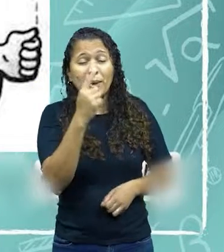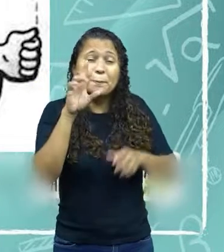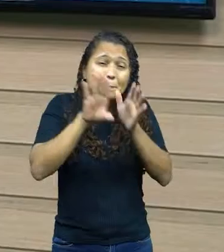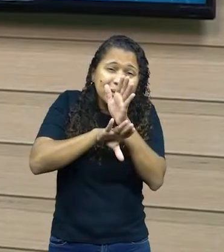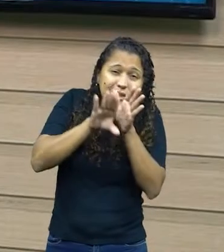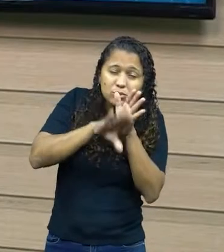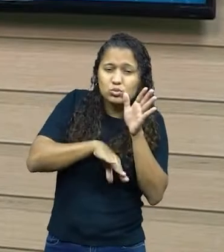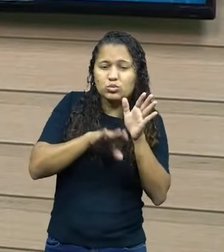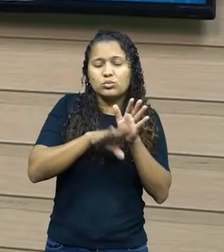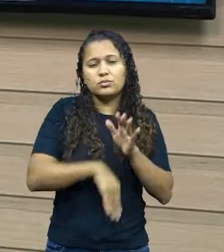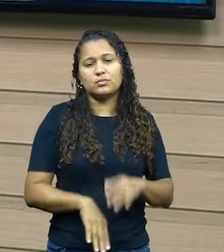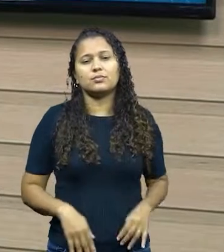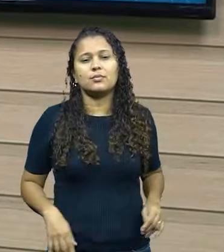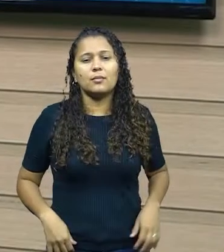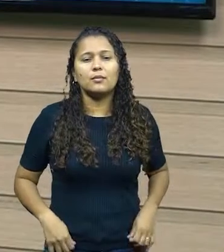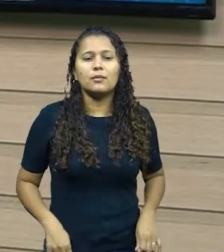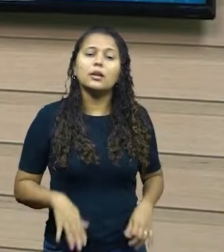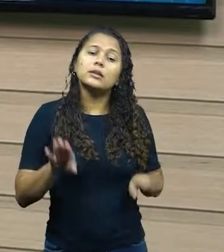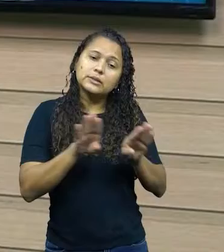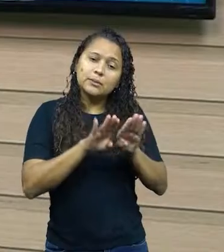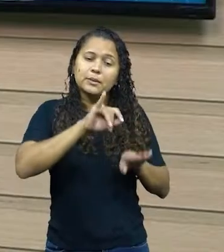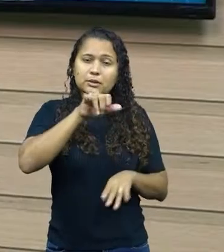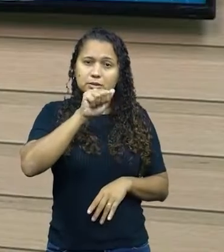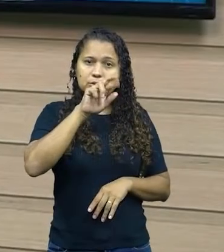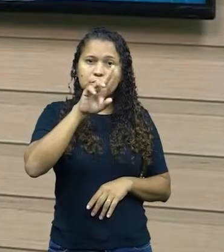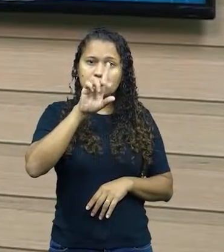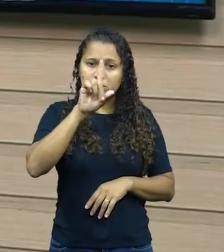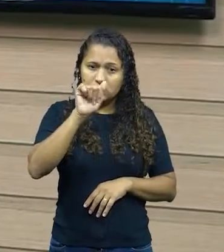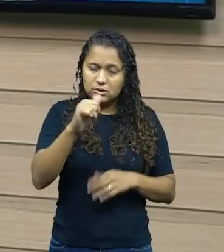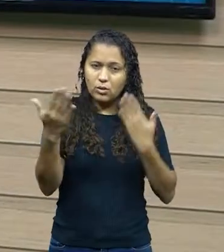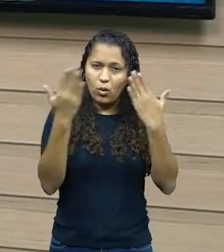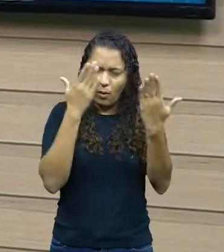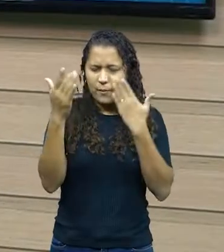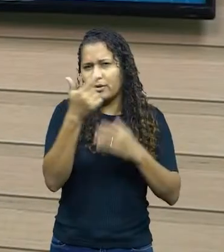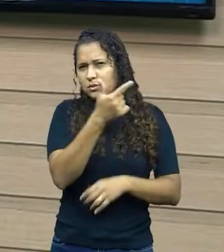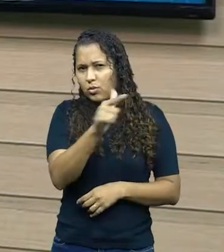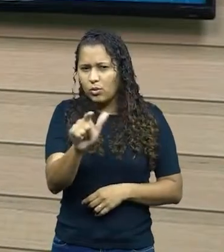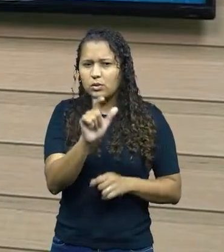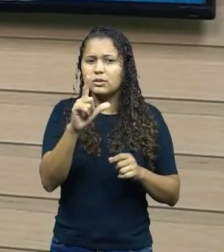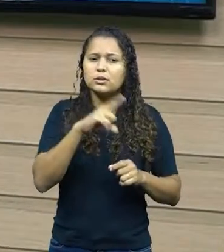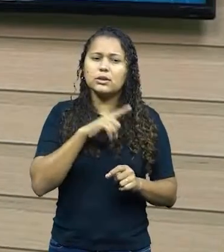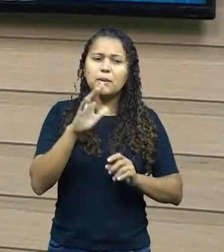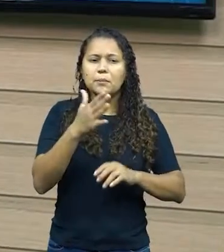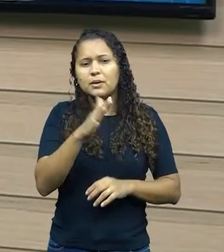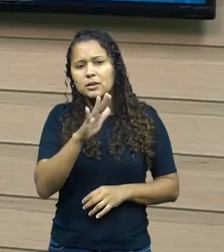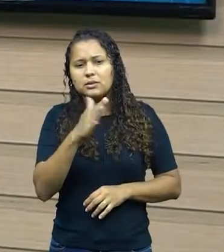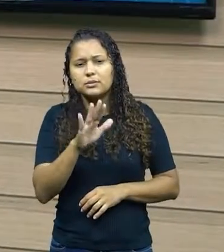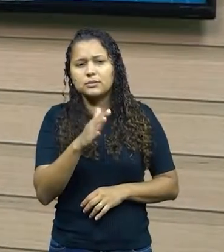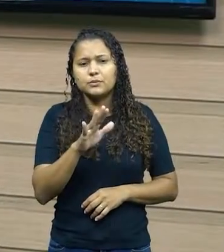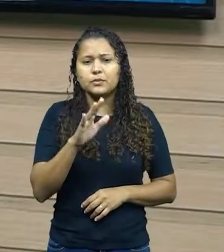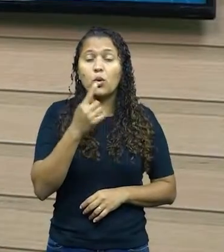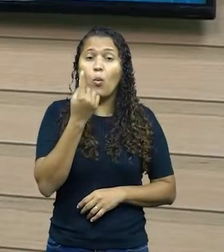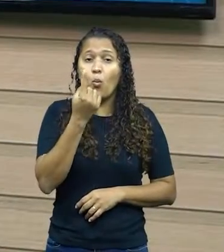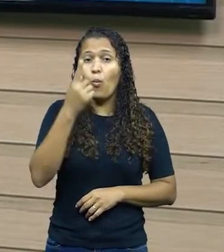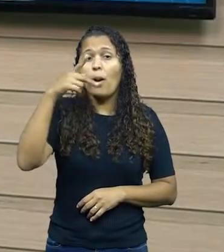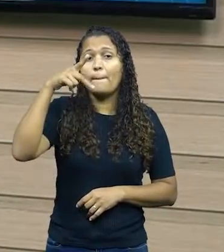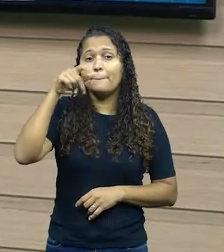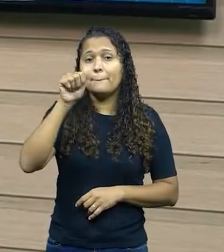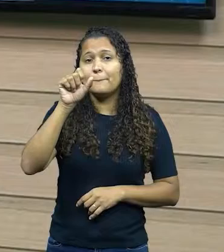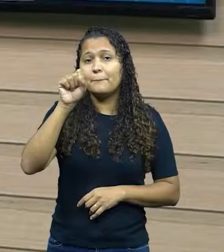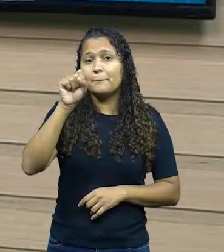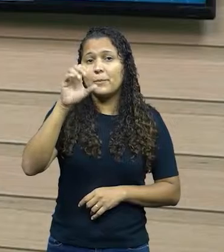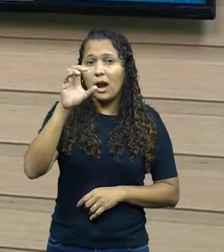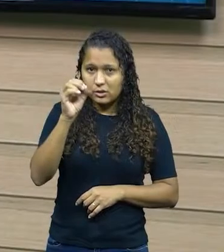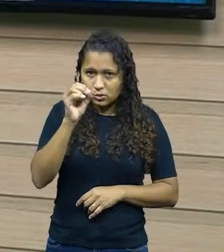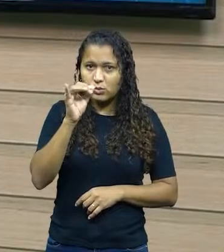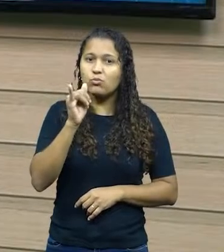próximo. A jarda também, se a gente for fazer uma outra comparação com uma parte do corpo, ela equivale a 1 passo. Então, por exemplo, no